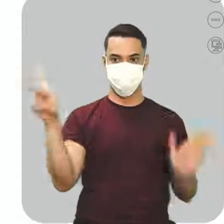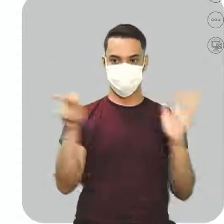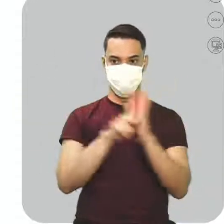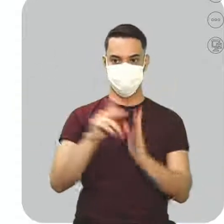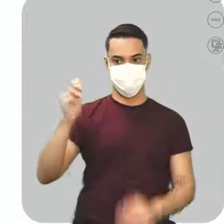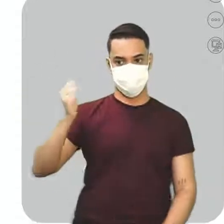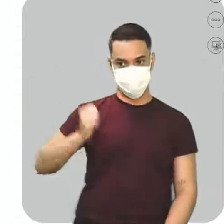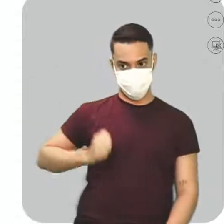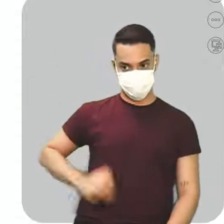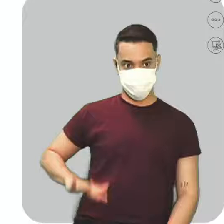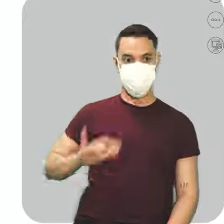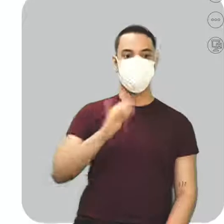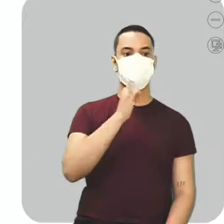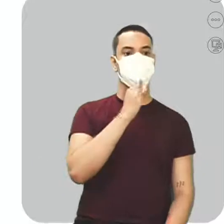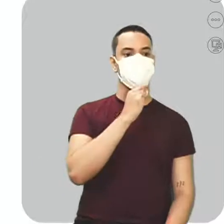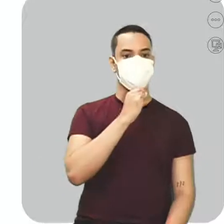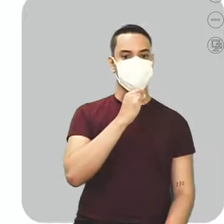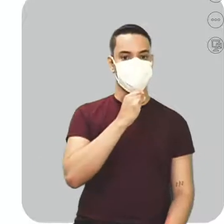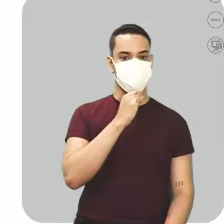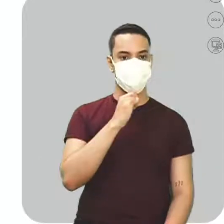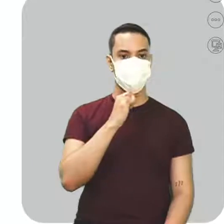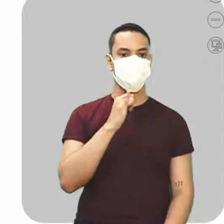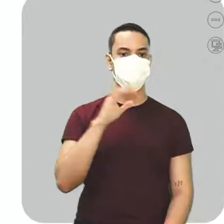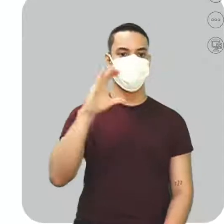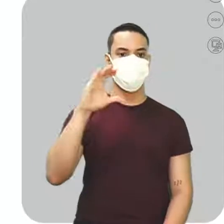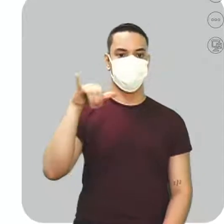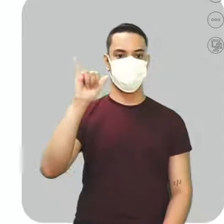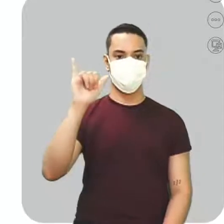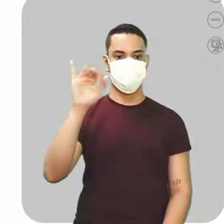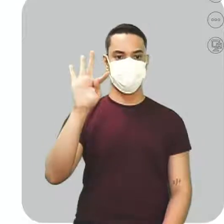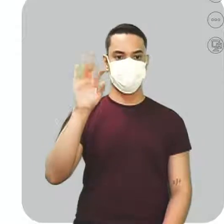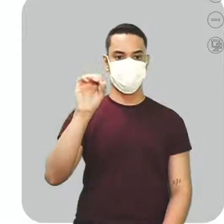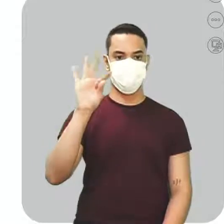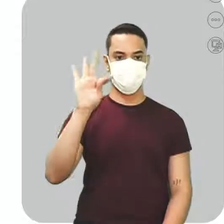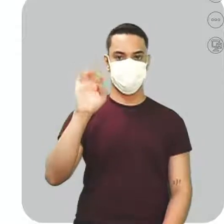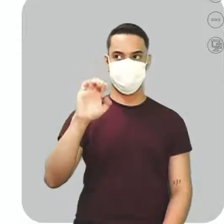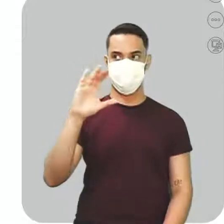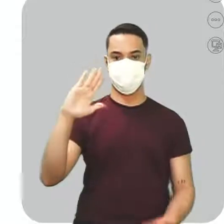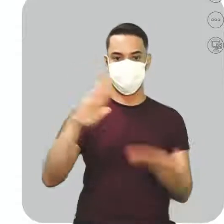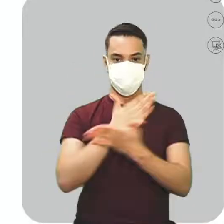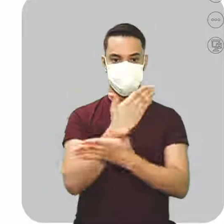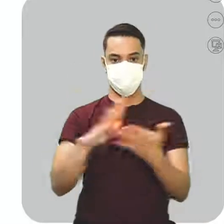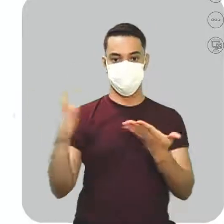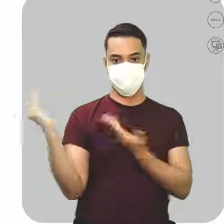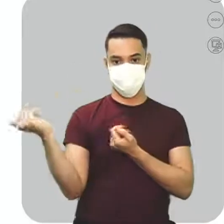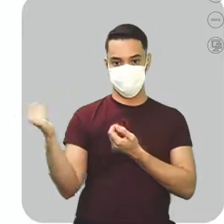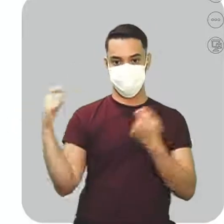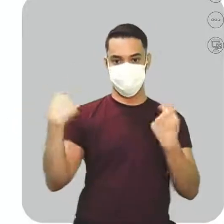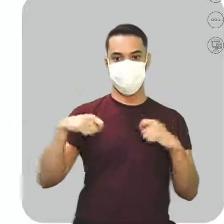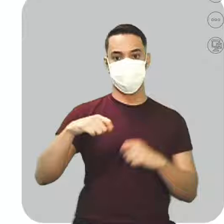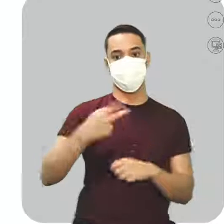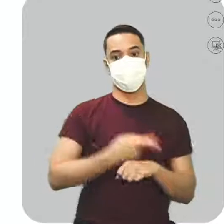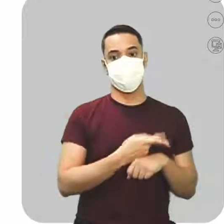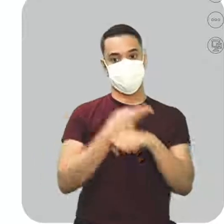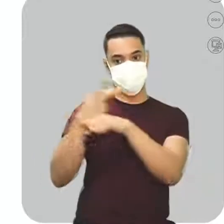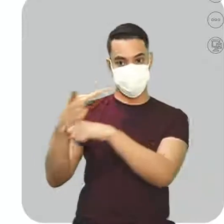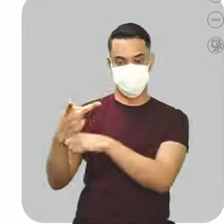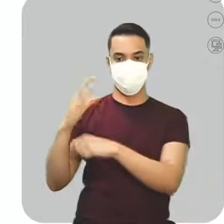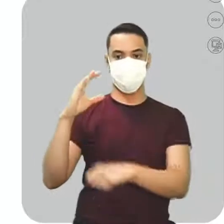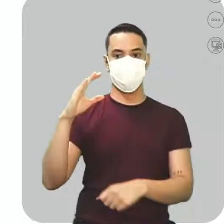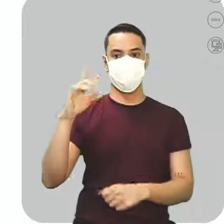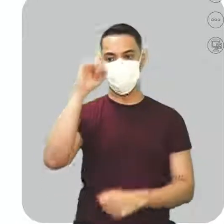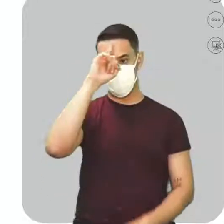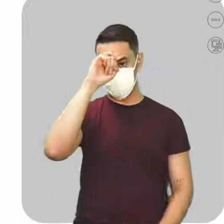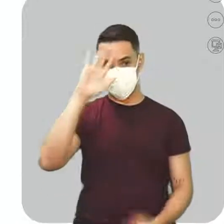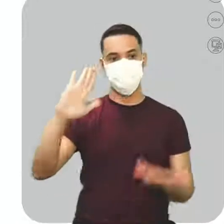do aborto, por exemplo, o Citotec, muitas jovens preferem procurar uma clínica e